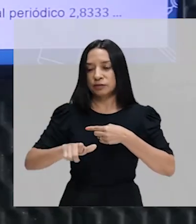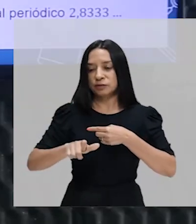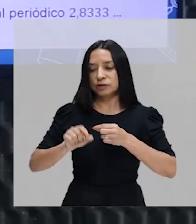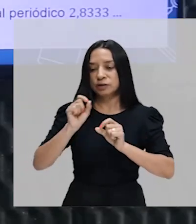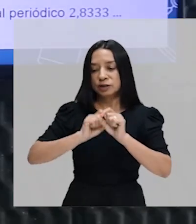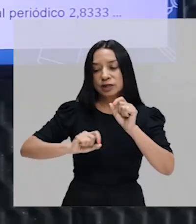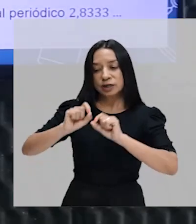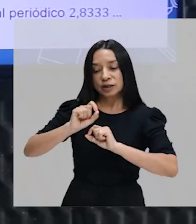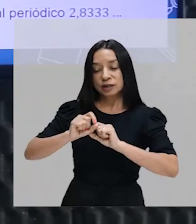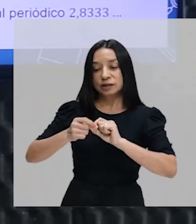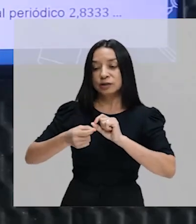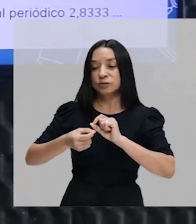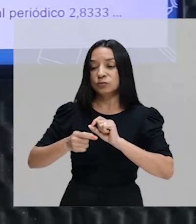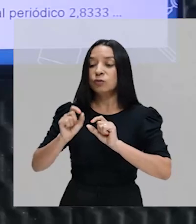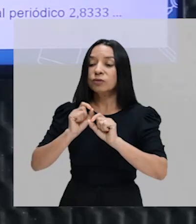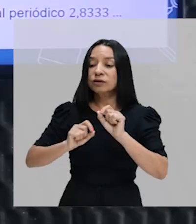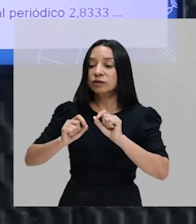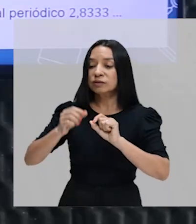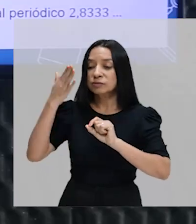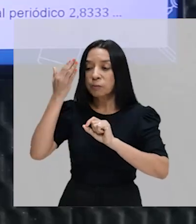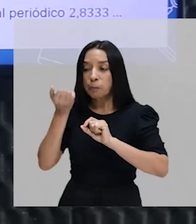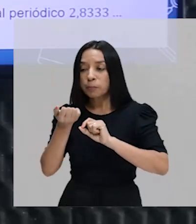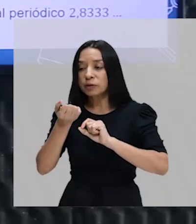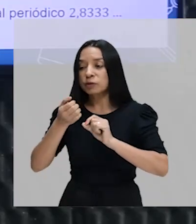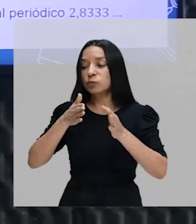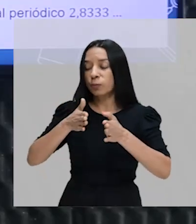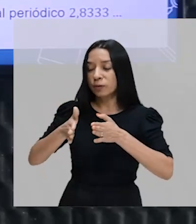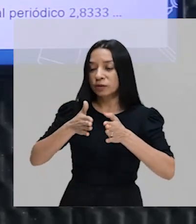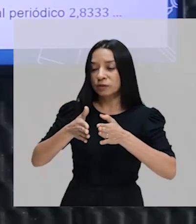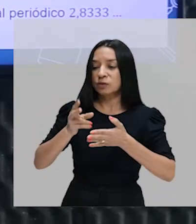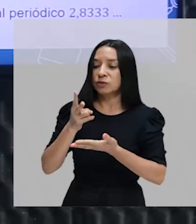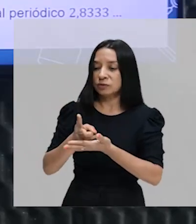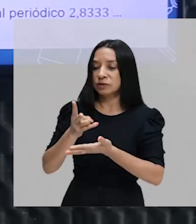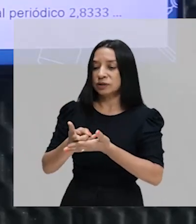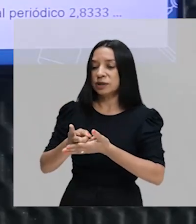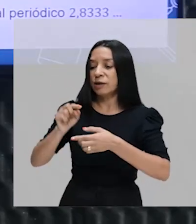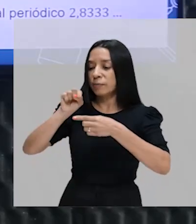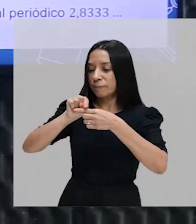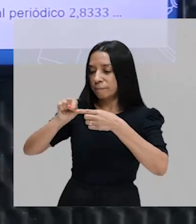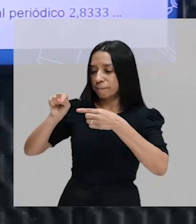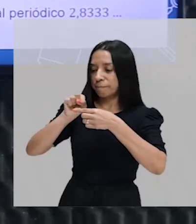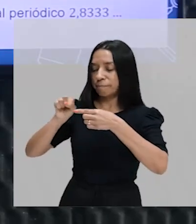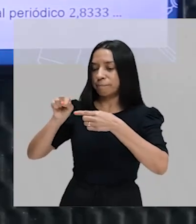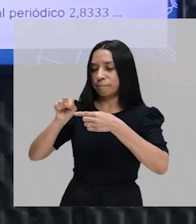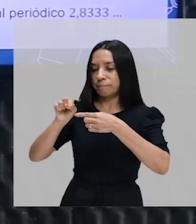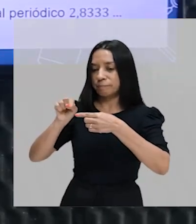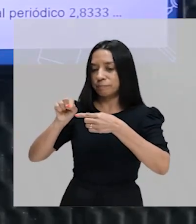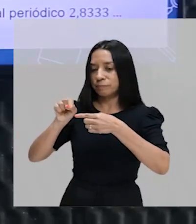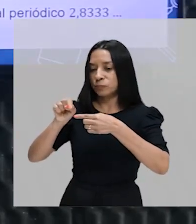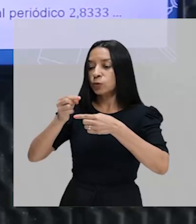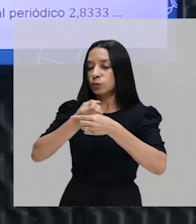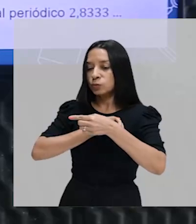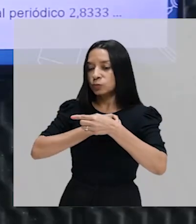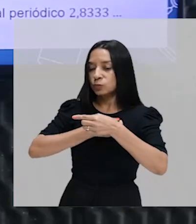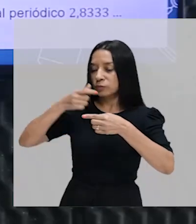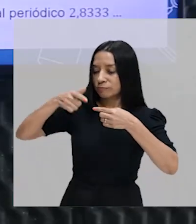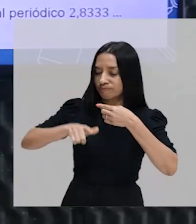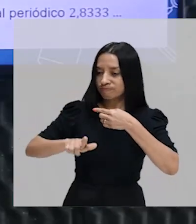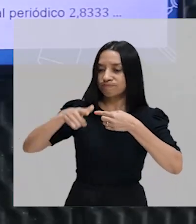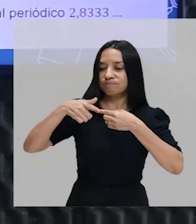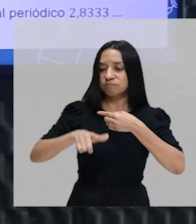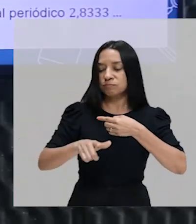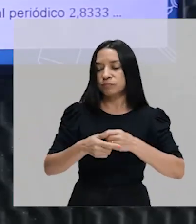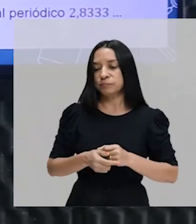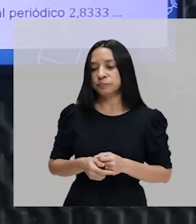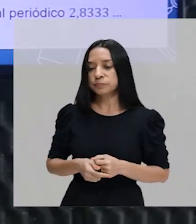é a identificação do período, tá? Essa barrinha sempre vai estar em cima do período, certinho? Então,